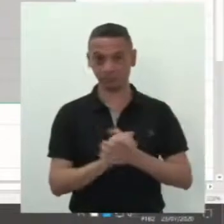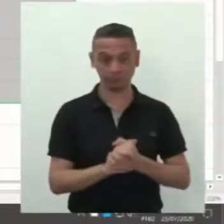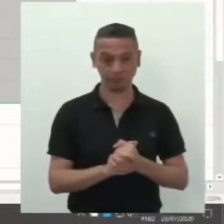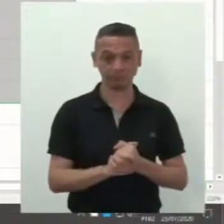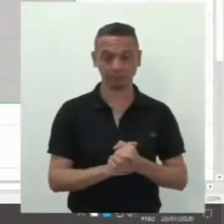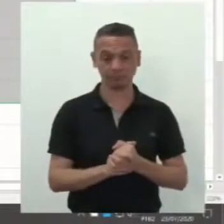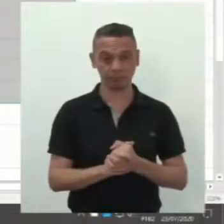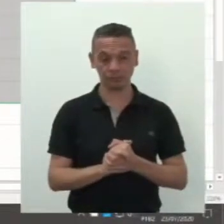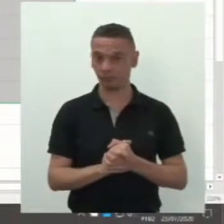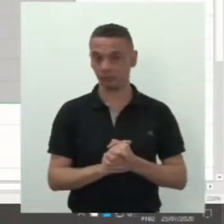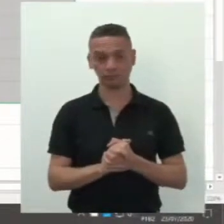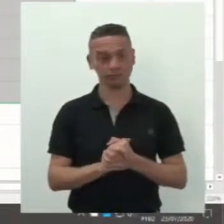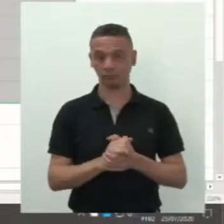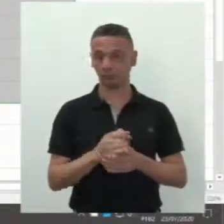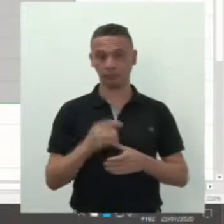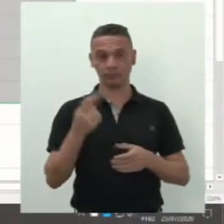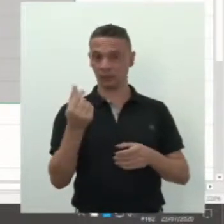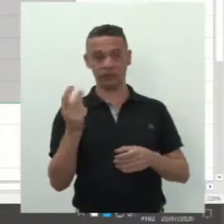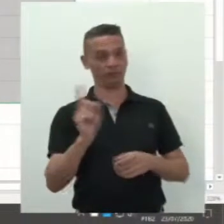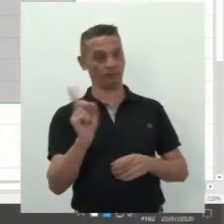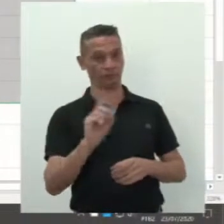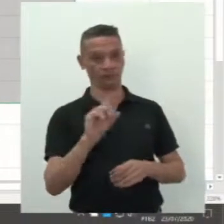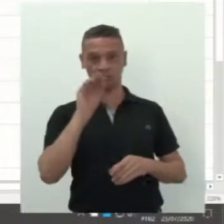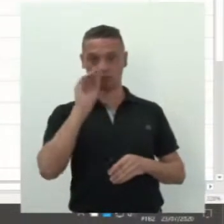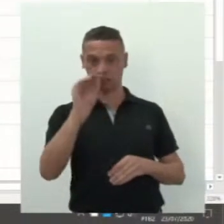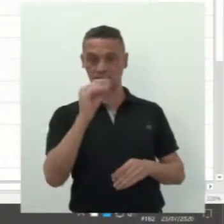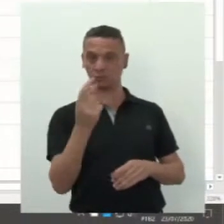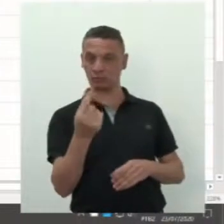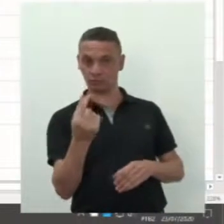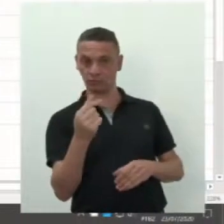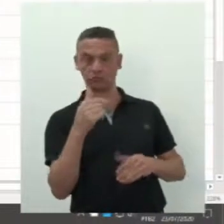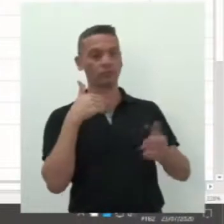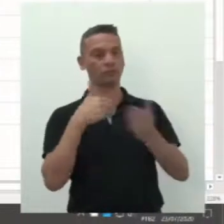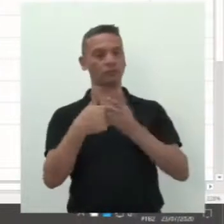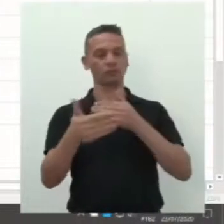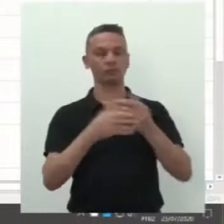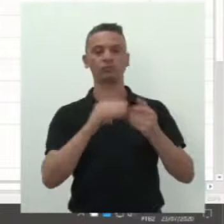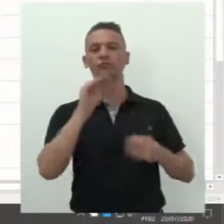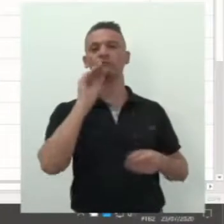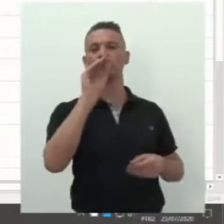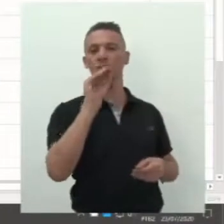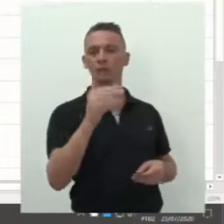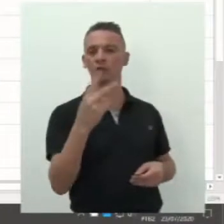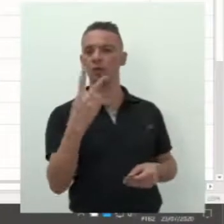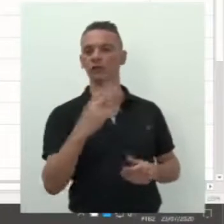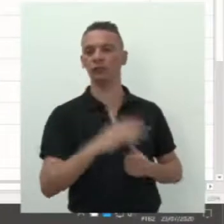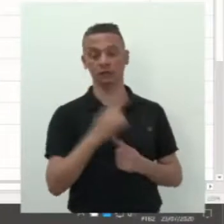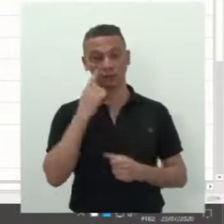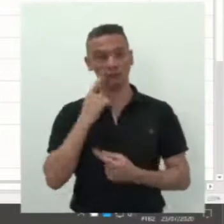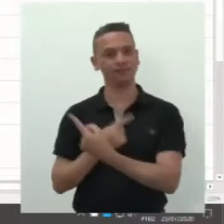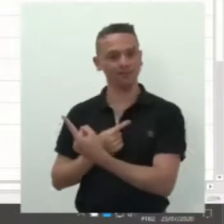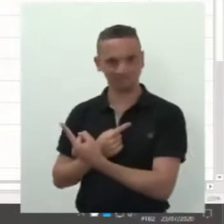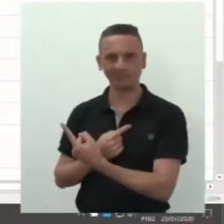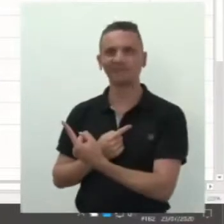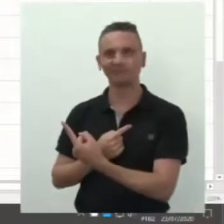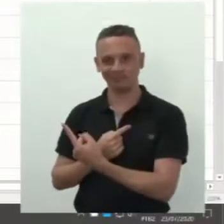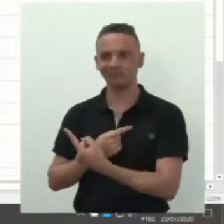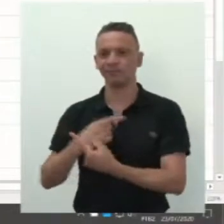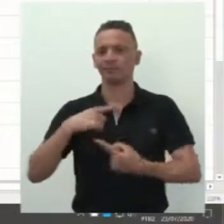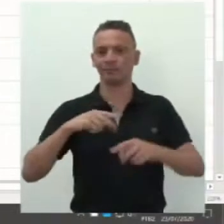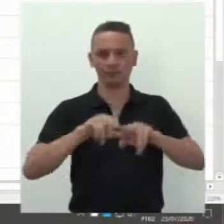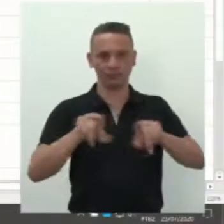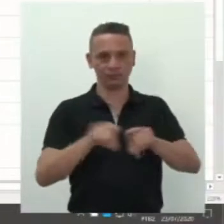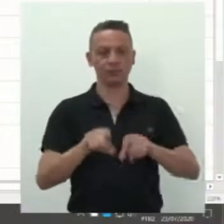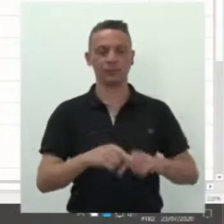como geral, não coloquei que é moeda. Se eu colocar moeda, qualquer valor que eu coloco aqui, ó, 2, fica R$2. Por